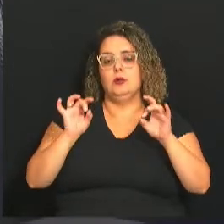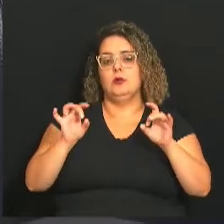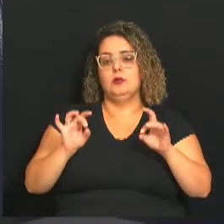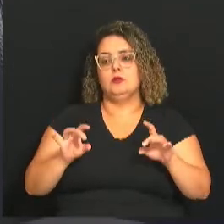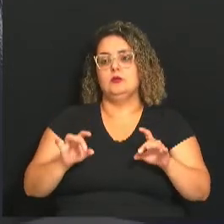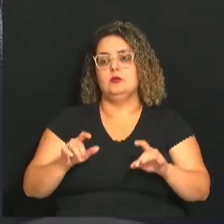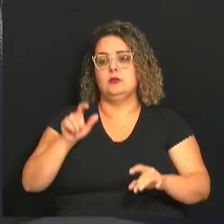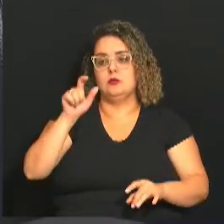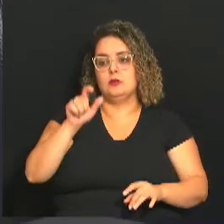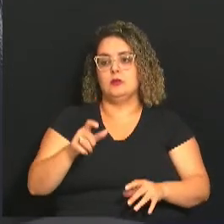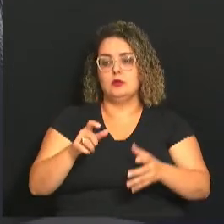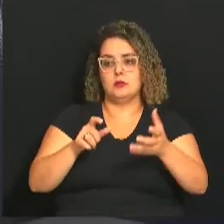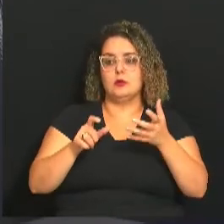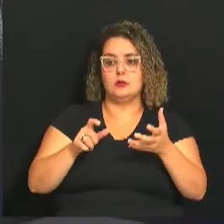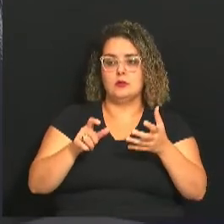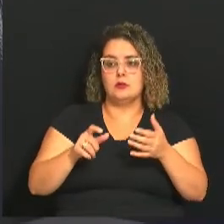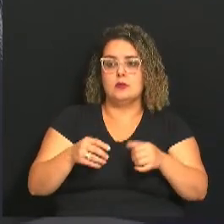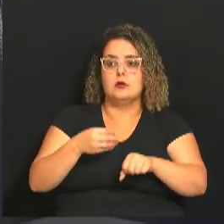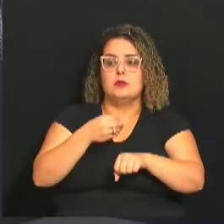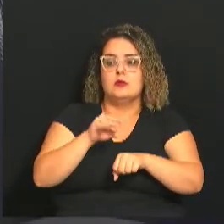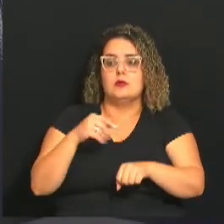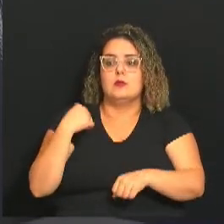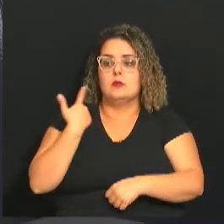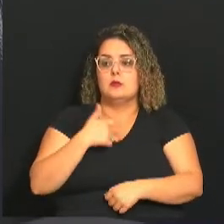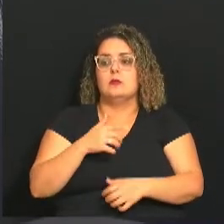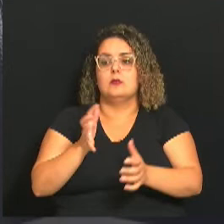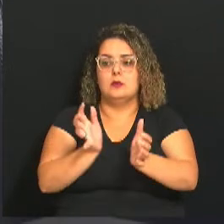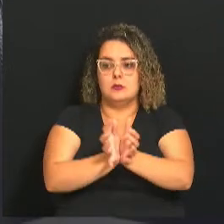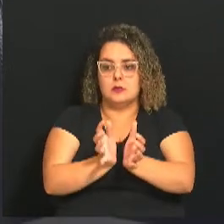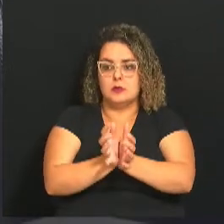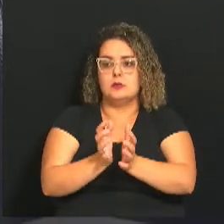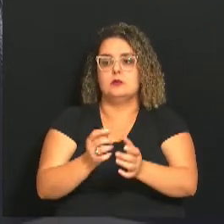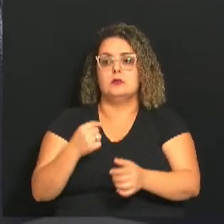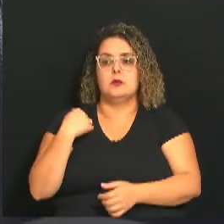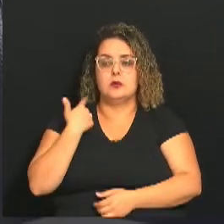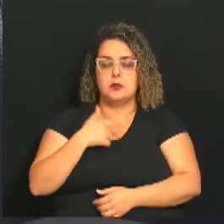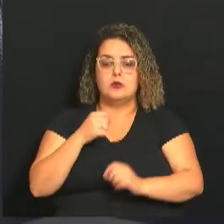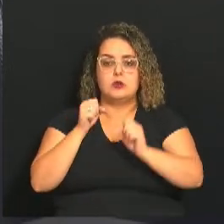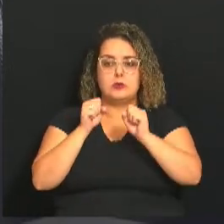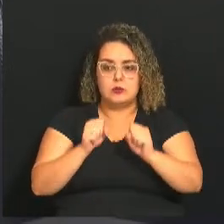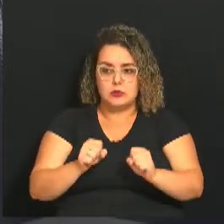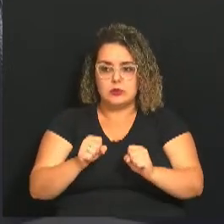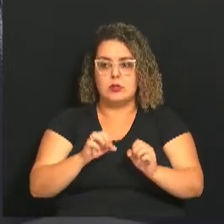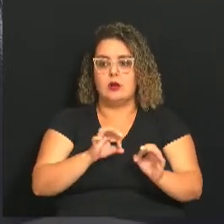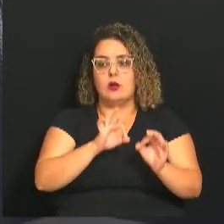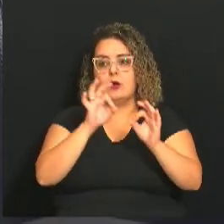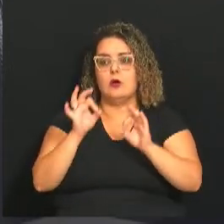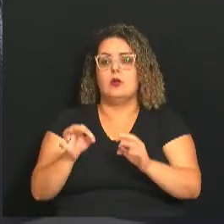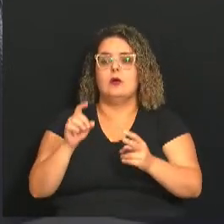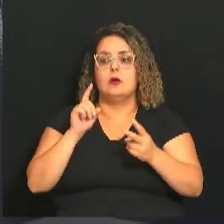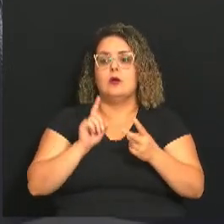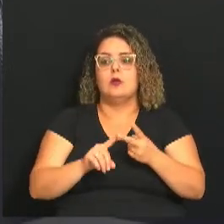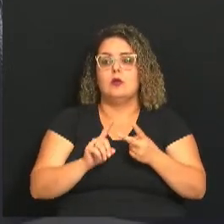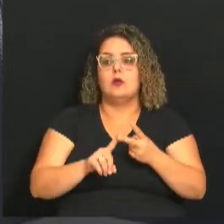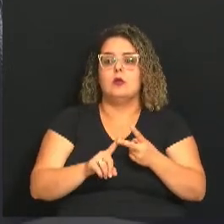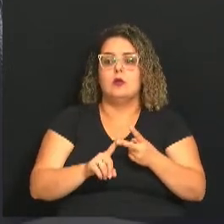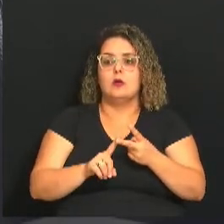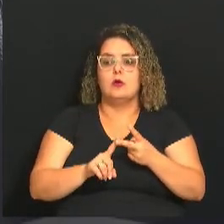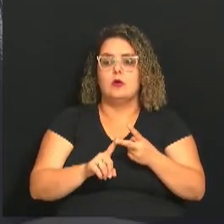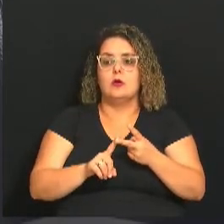você queira recomendar para essa comissão, para que a gente possa acompanhar. Bom, além